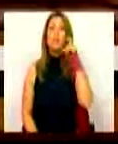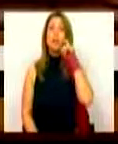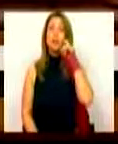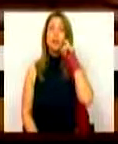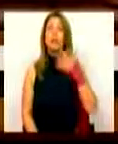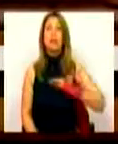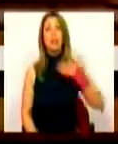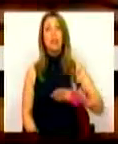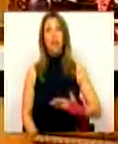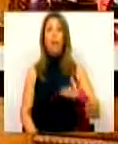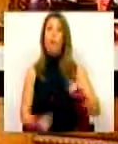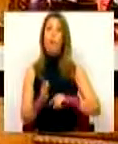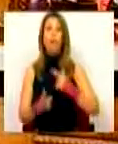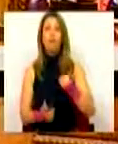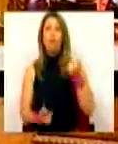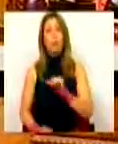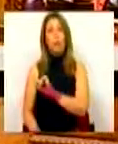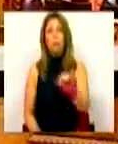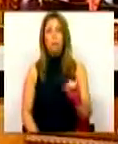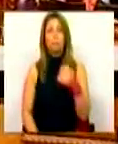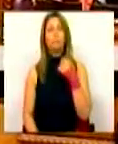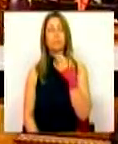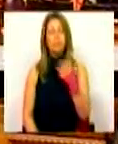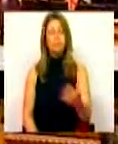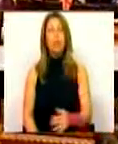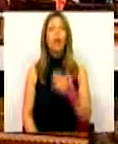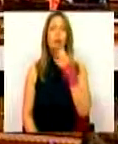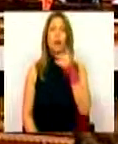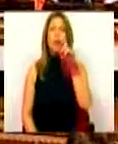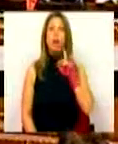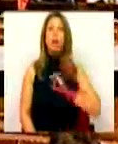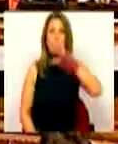seus direitos fundamentais. Muito obrigada. Muito obrigado, Sra. Ministra.